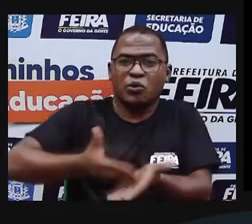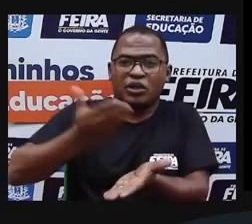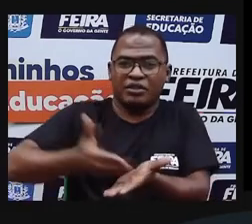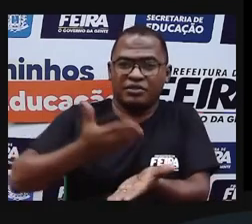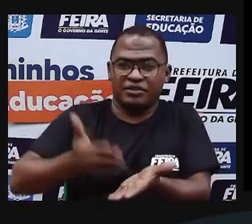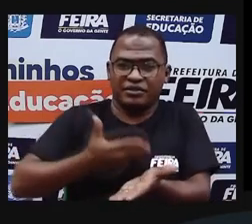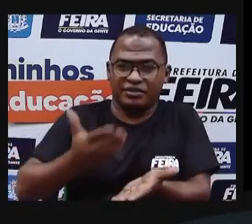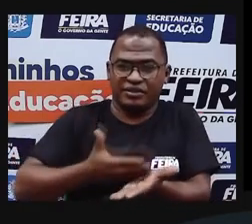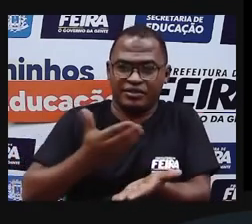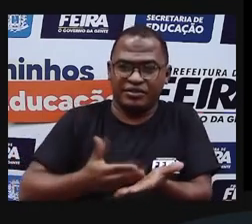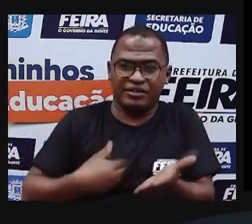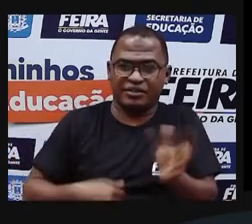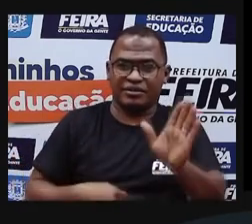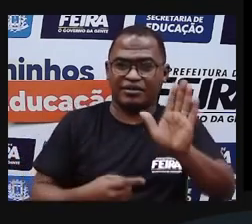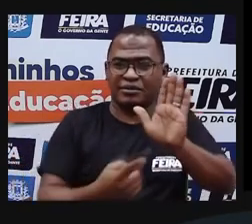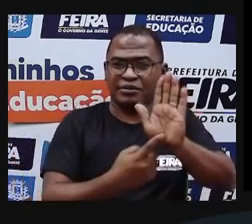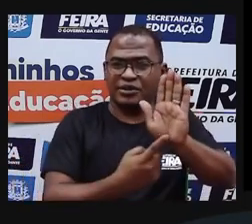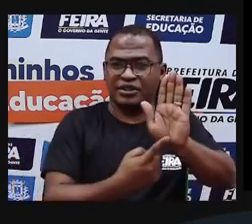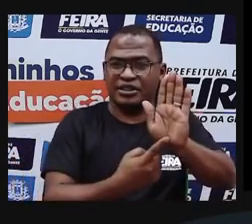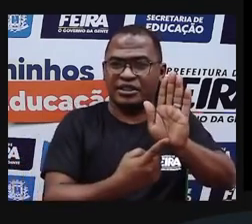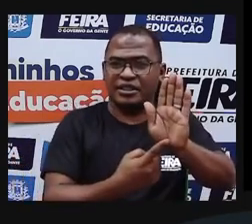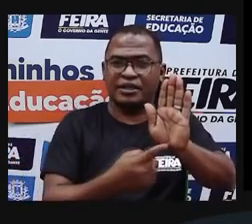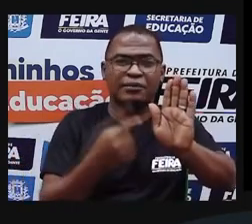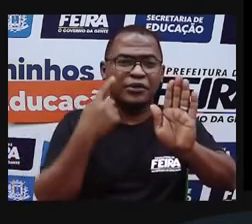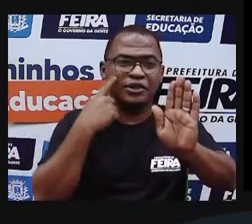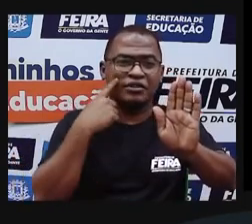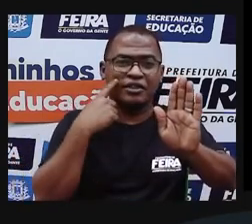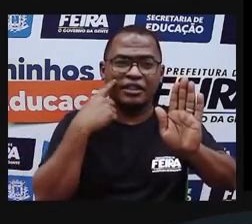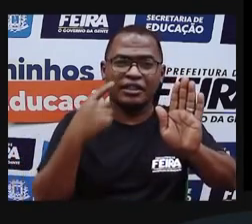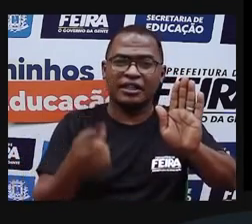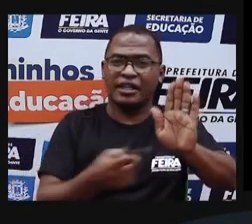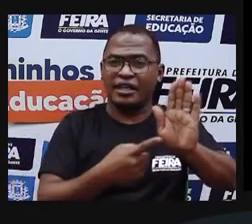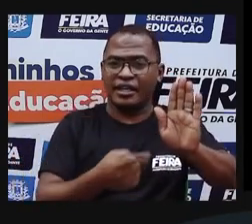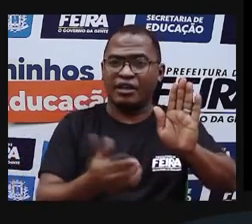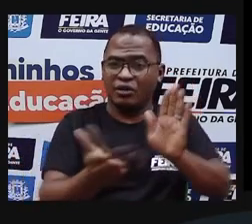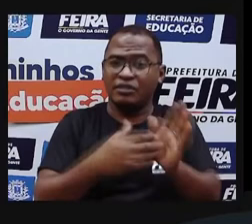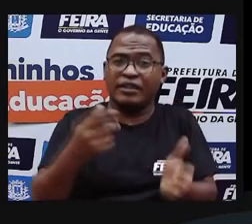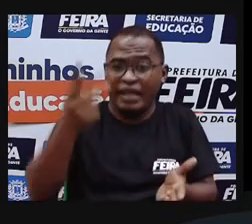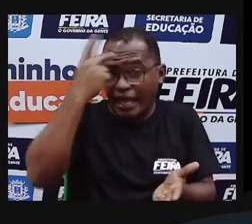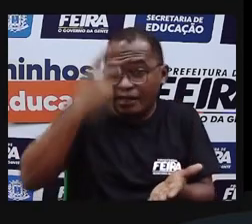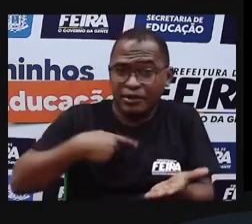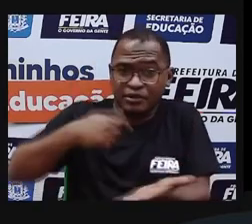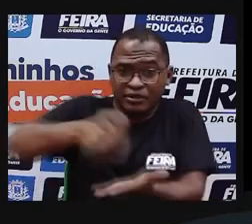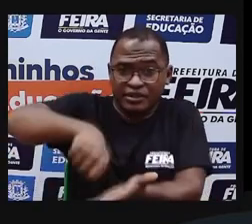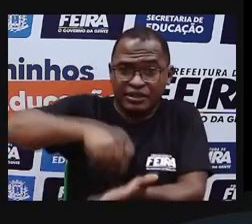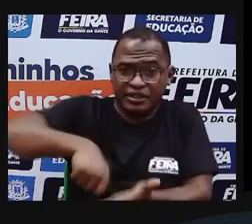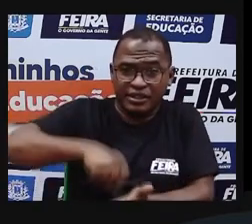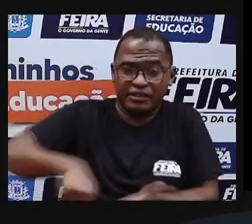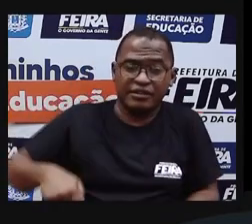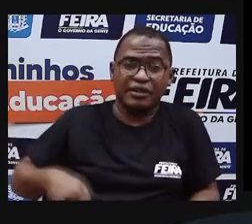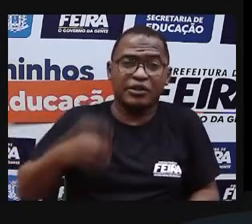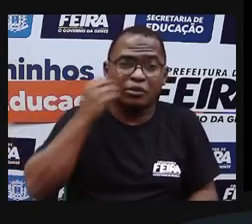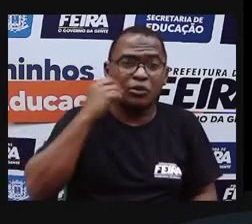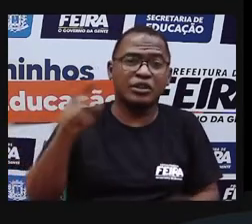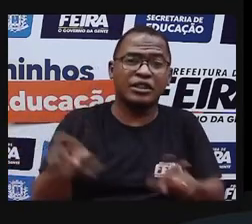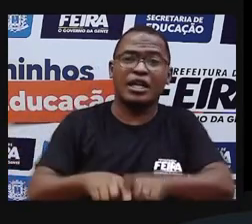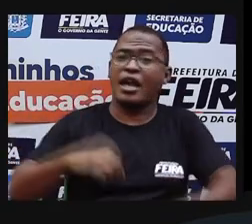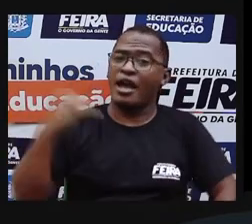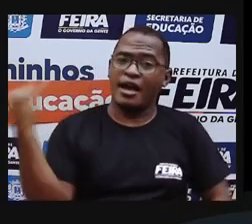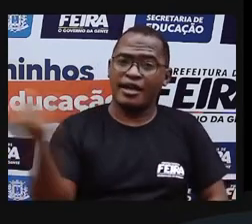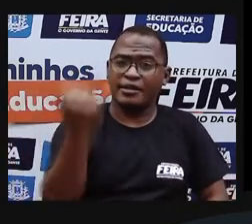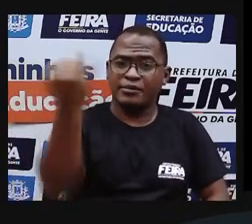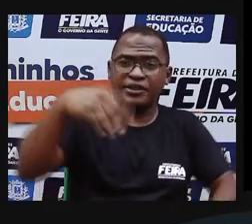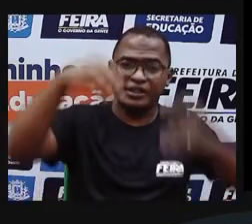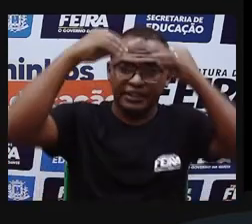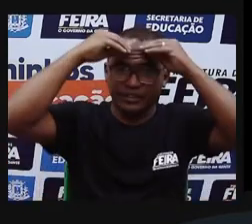vocês perceberem o quanto é importante não desistir, continuar lutando e acreditando em você, mesmo que todo